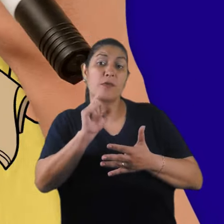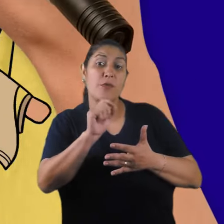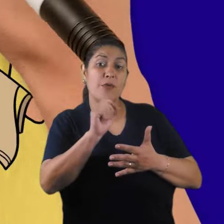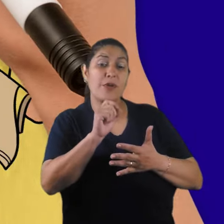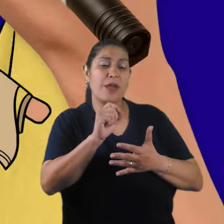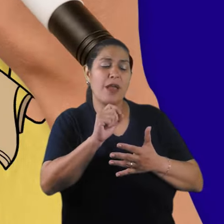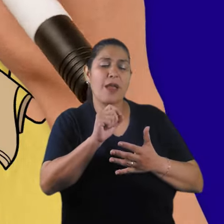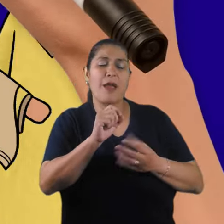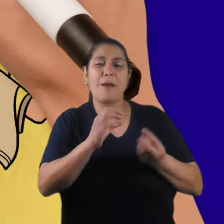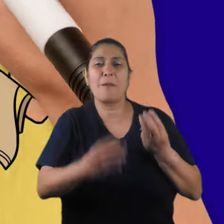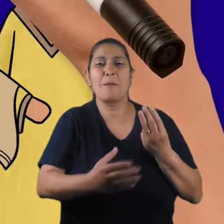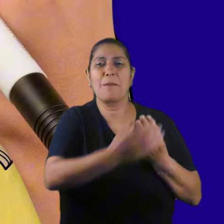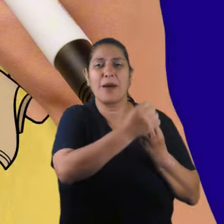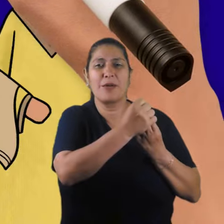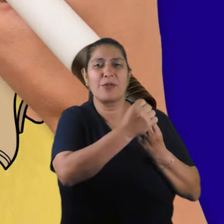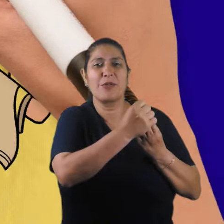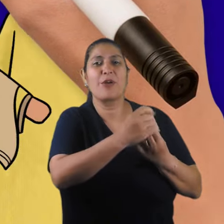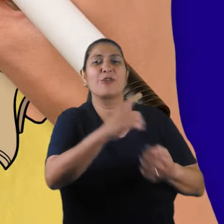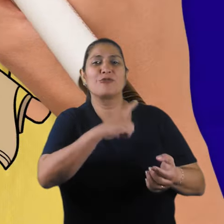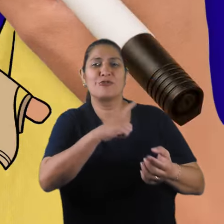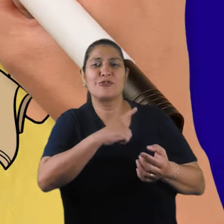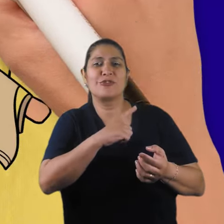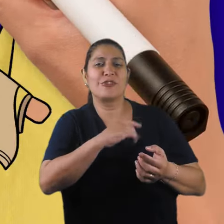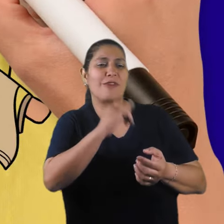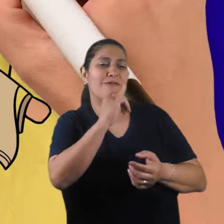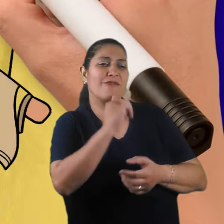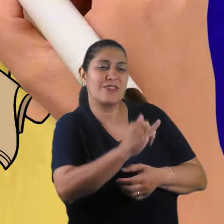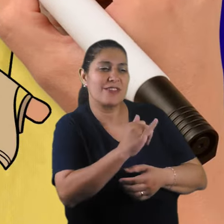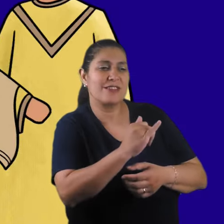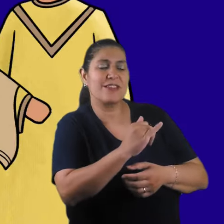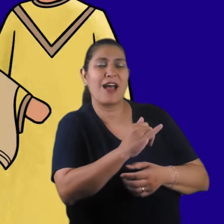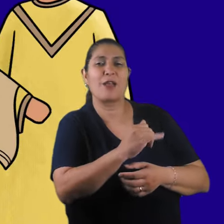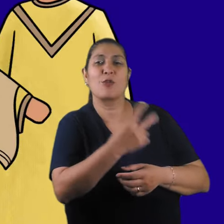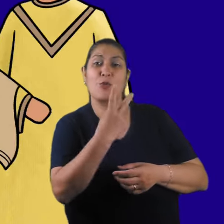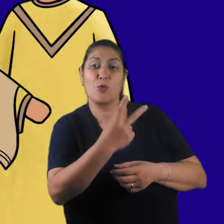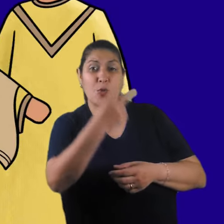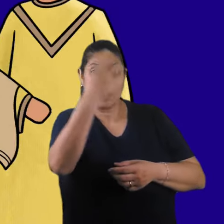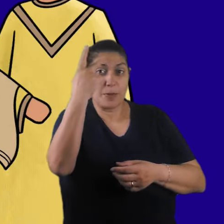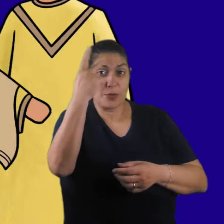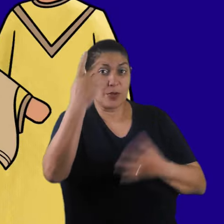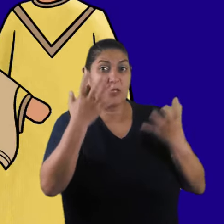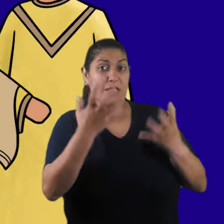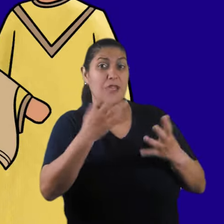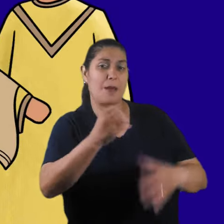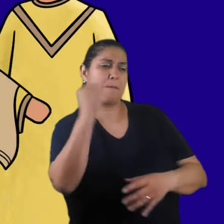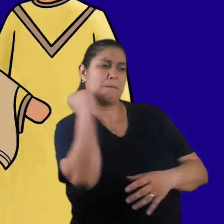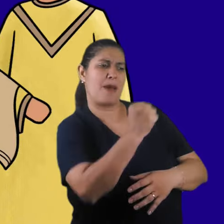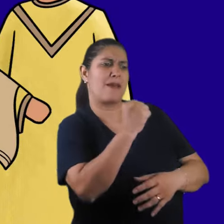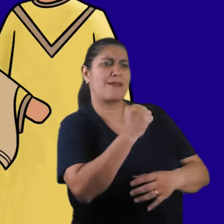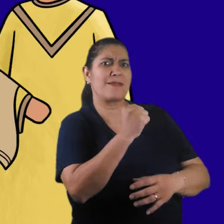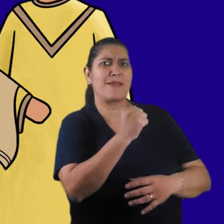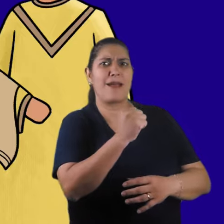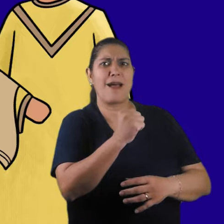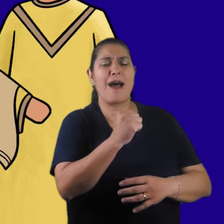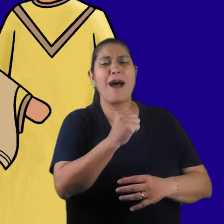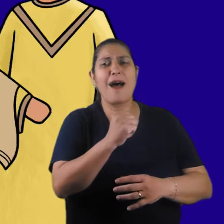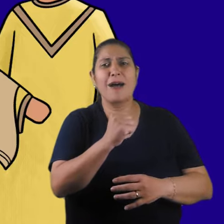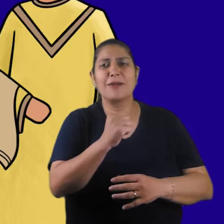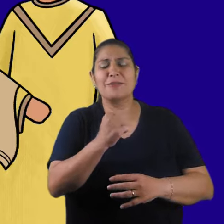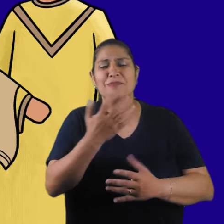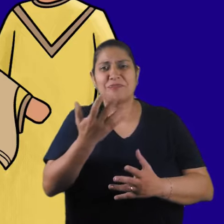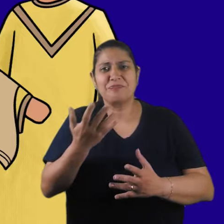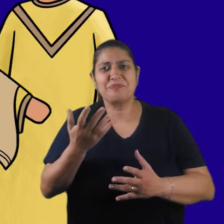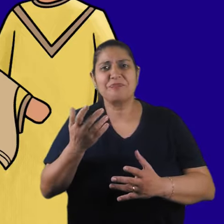ocasião, Mardoqueu havia denunciado 2 oficiais que tramavam matar o rei.